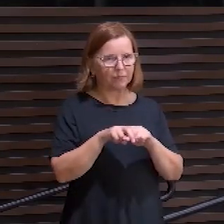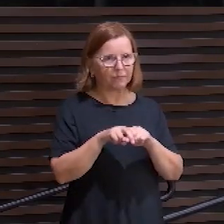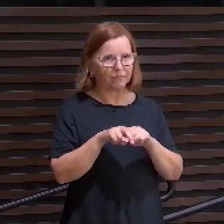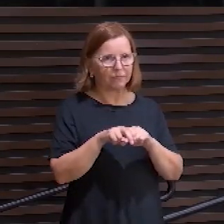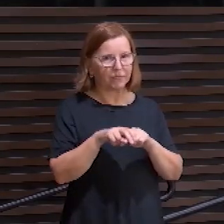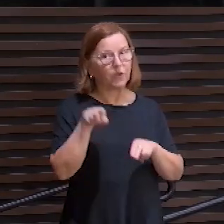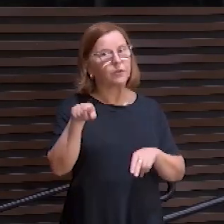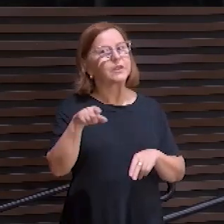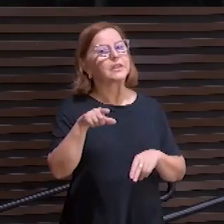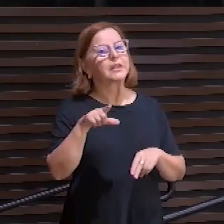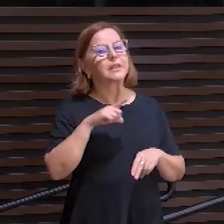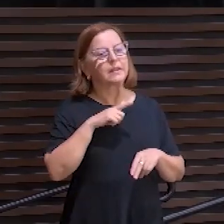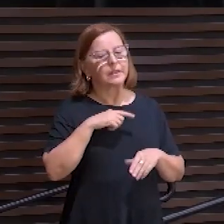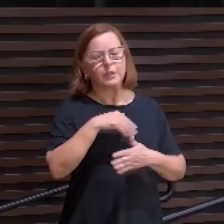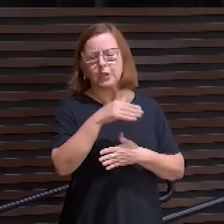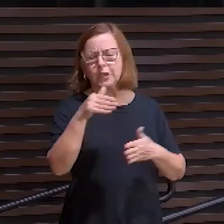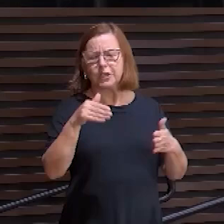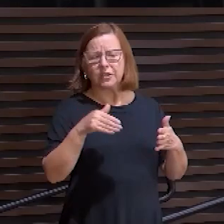Você tem toda a razão.